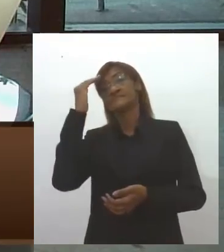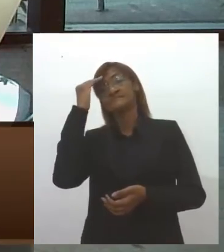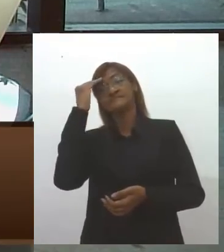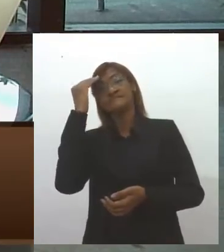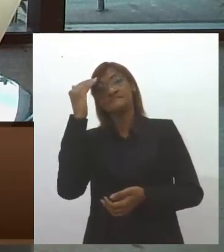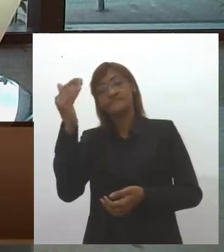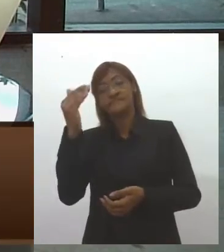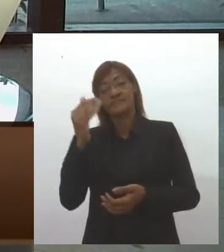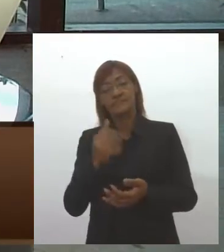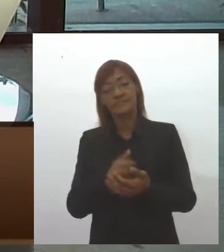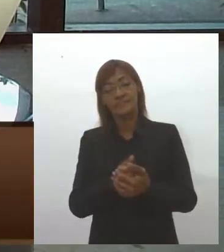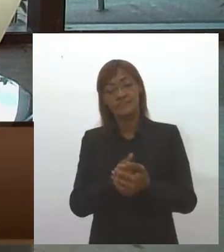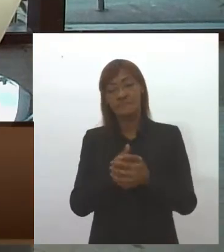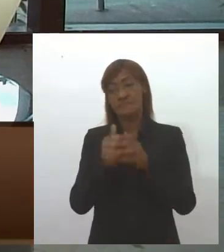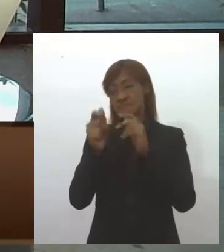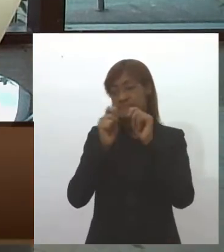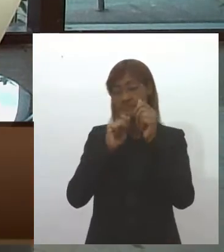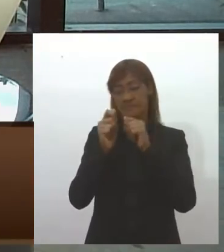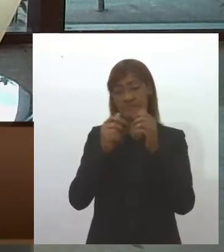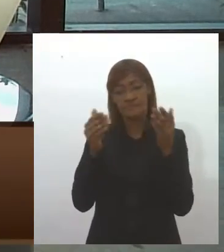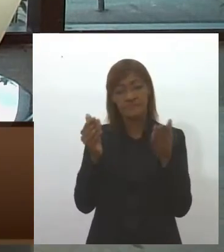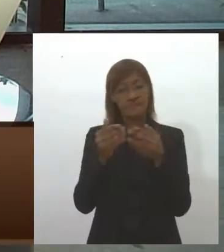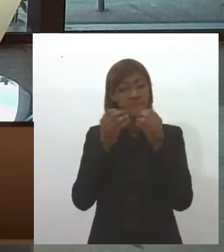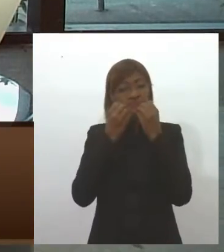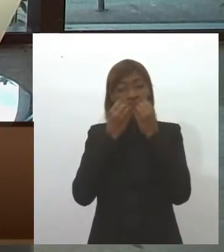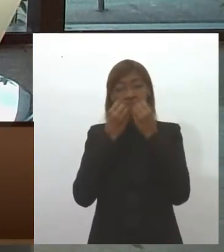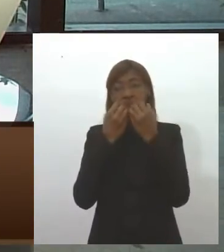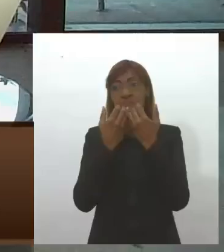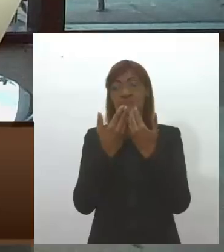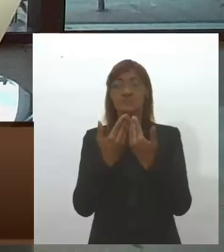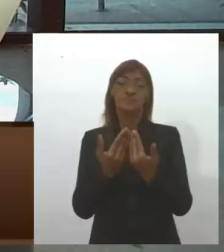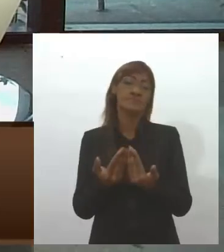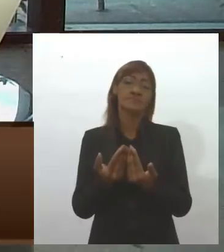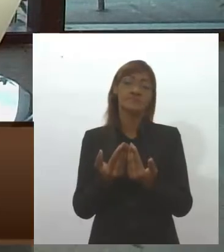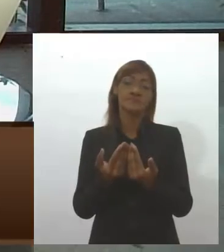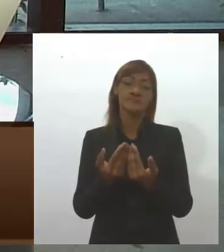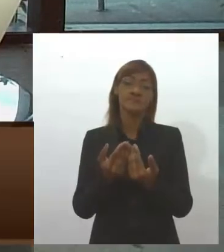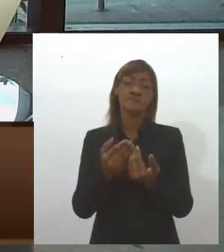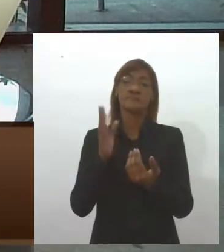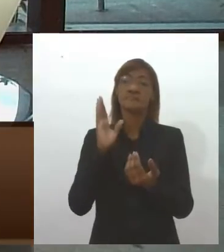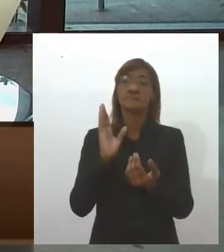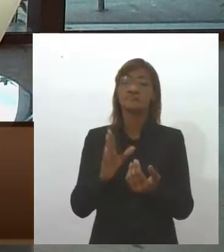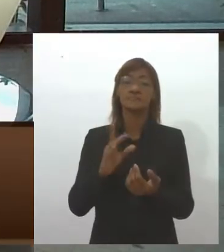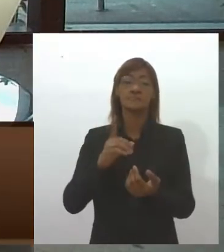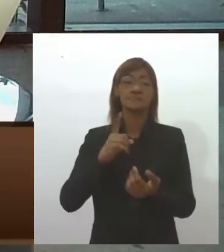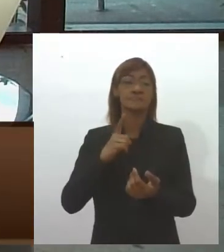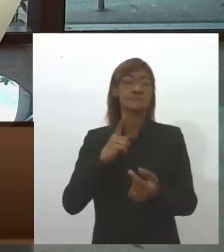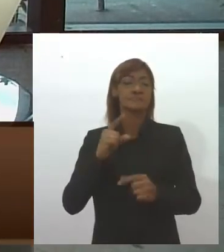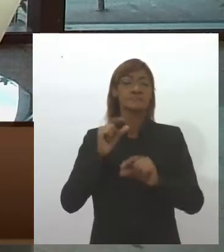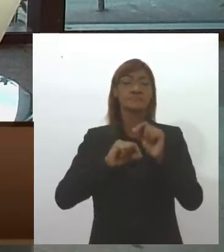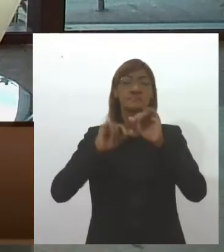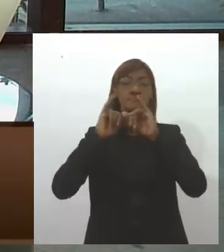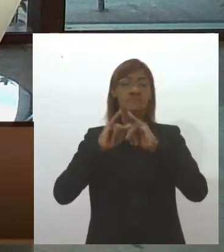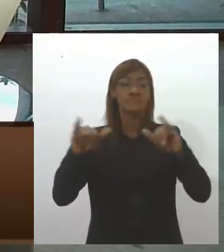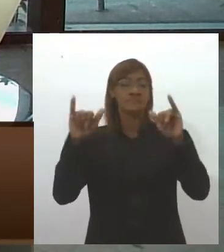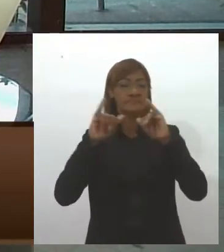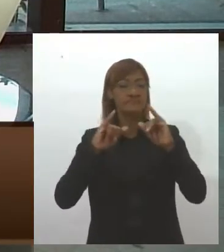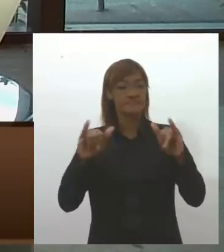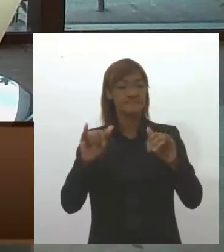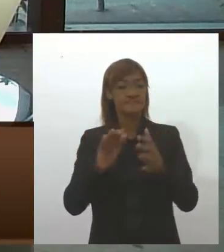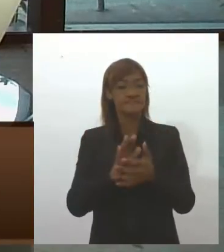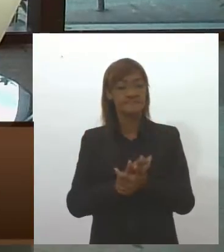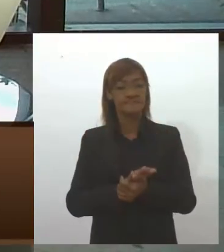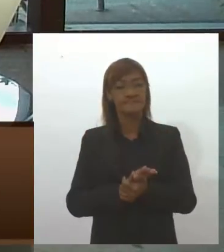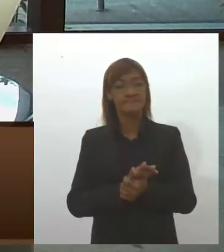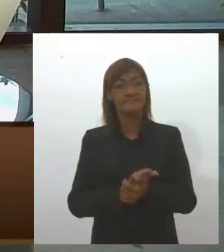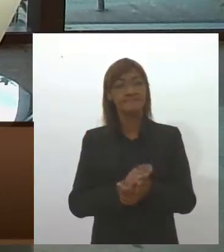sua participação aqui. Muito bom ouvir essas novas perspectivas, né? Ouvir boas notícias. Deixar o espaço aqui em